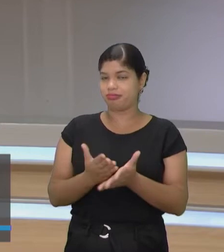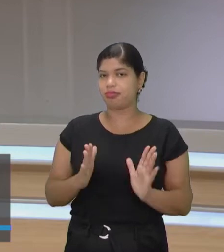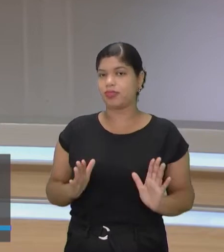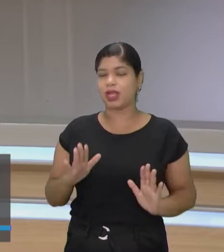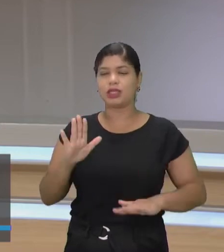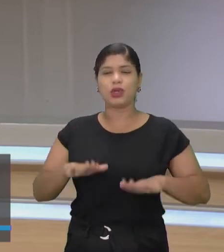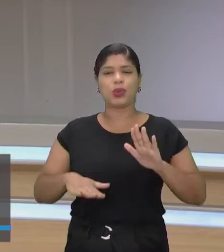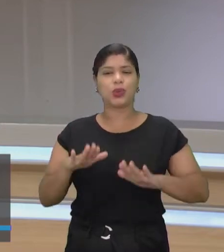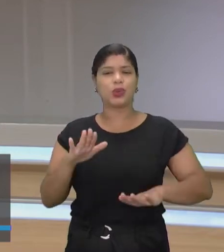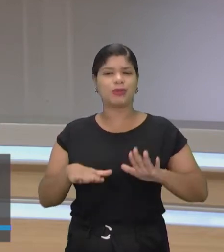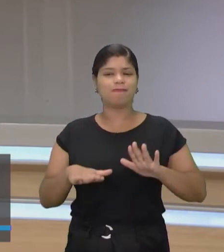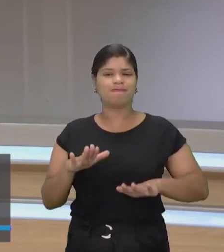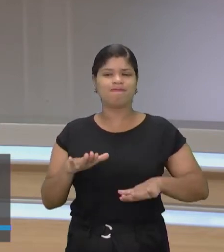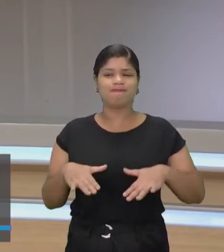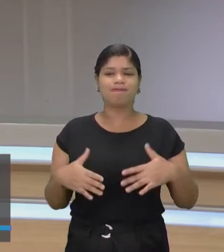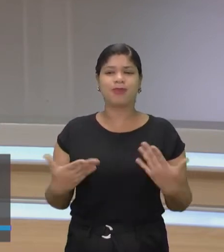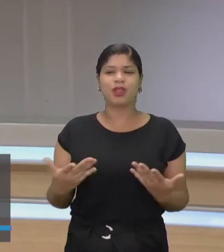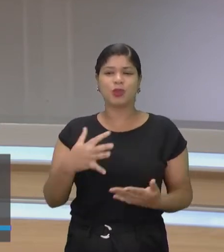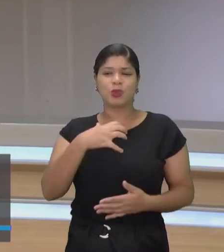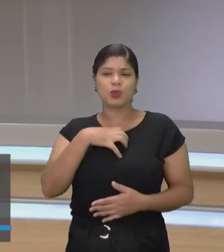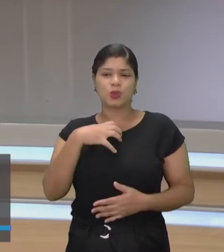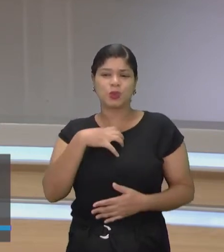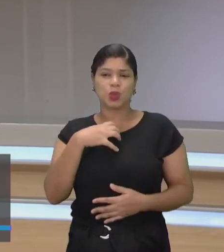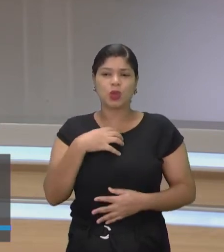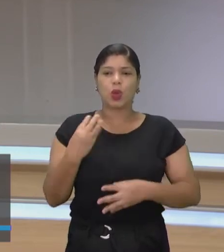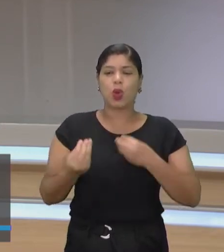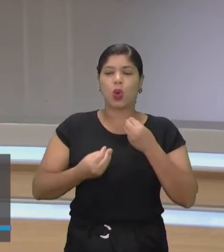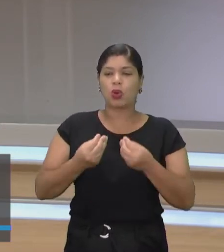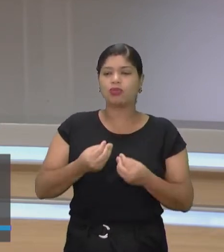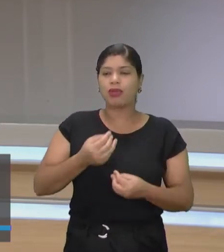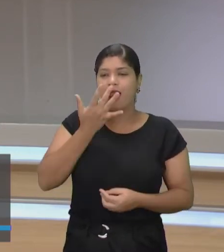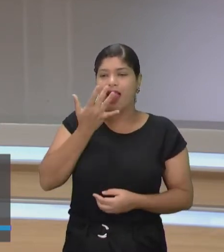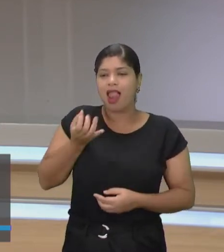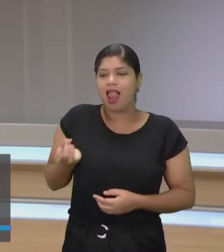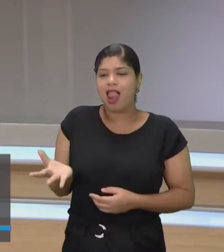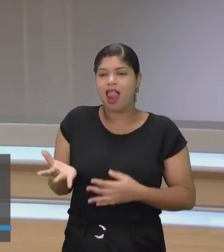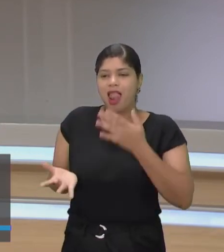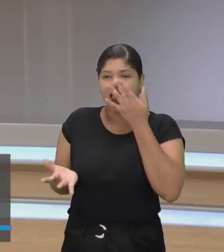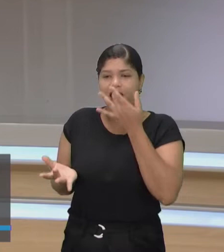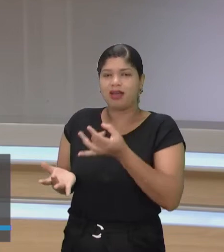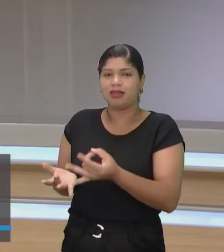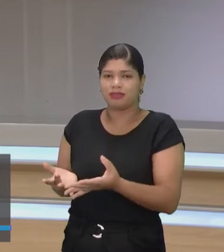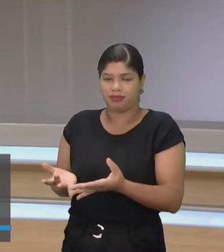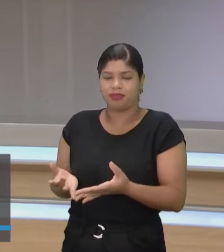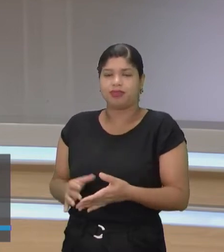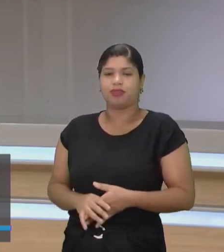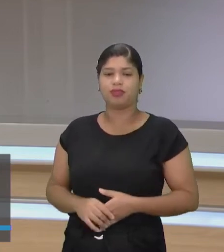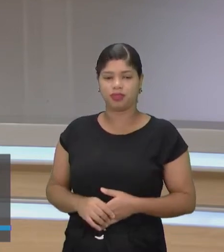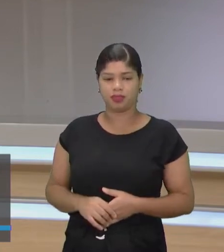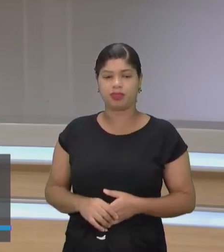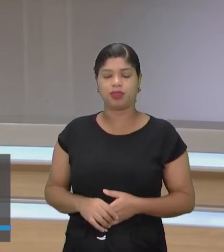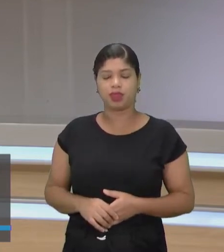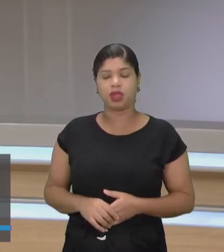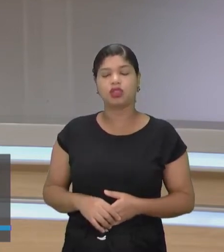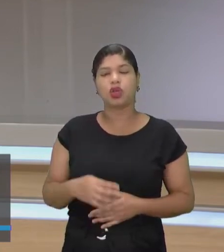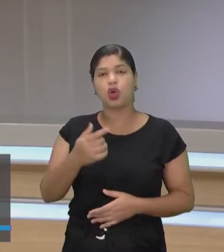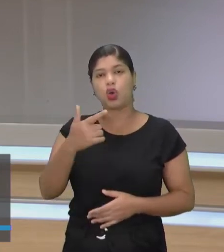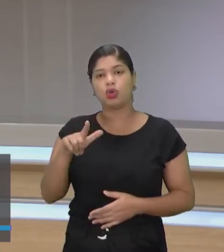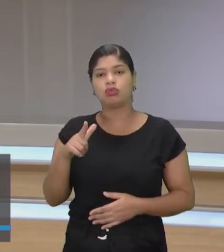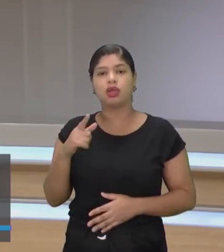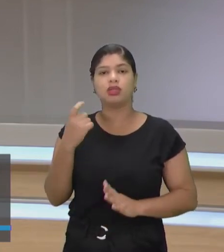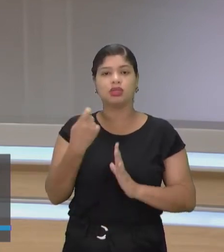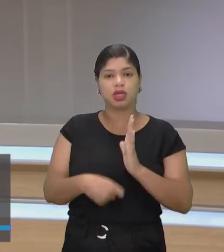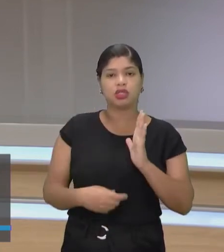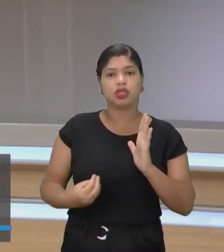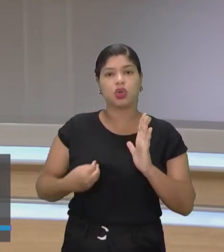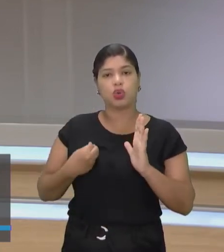também da forma com que é descartado esse material, ele se encontra em um outro tipo de taxa,